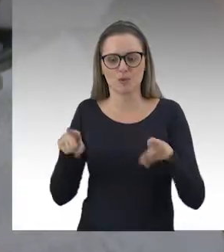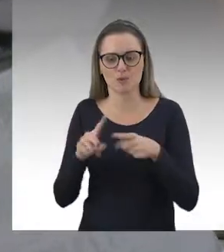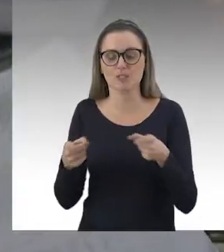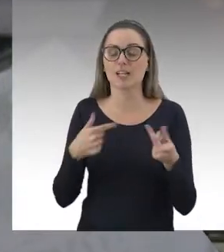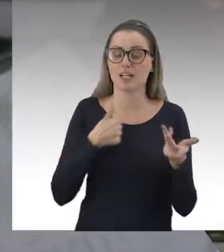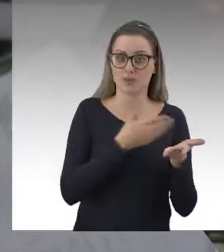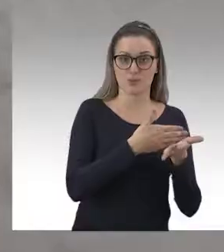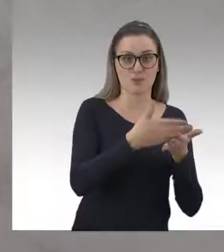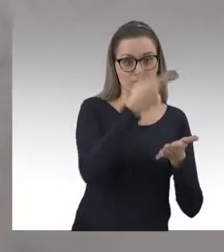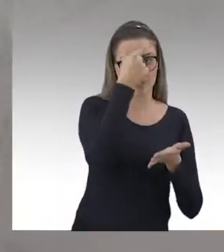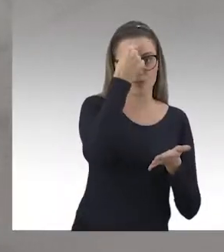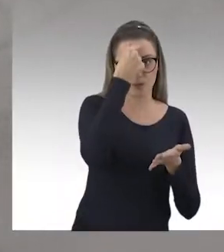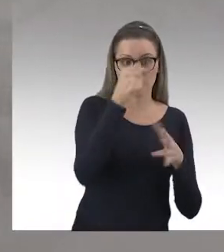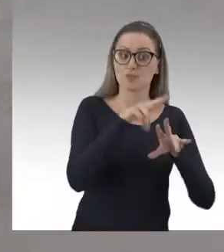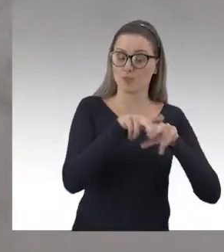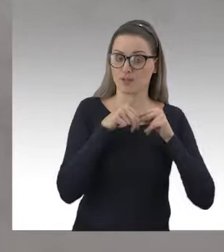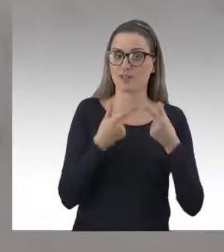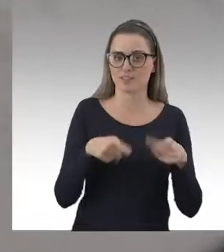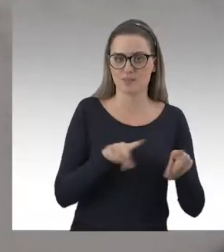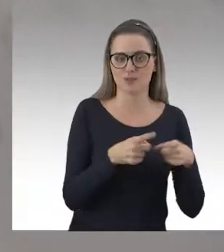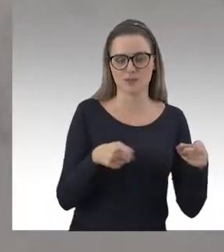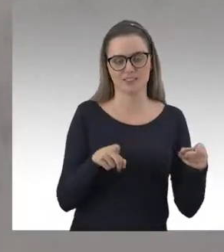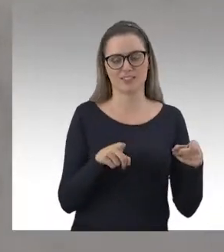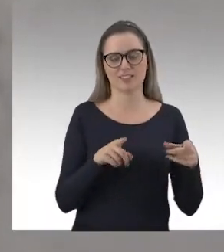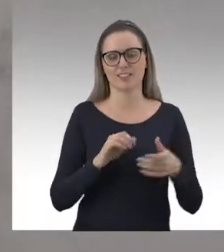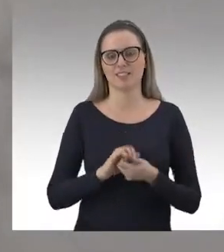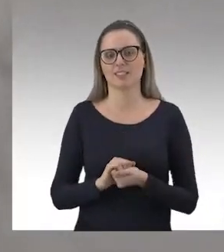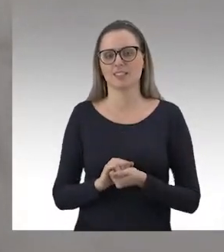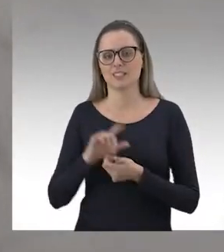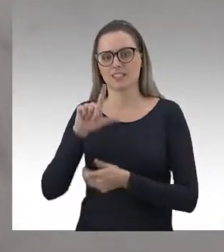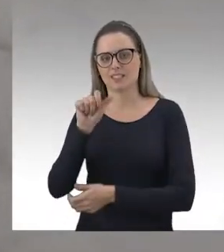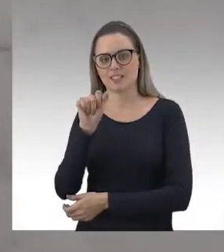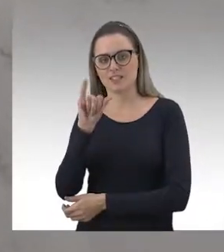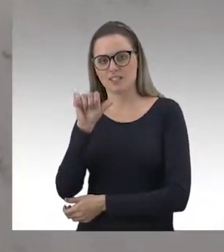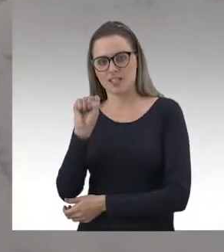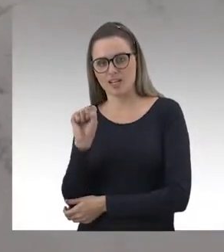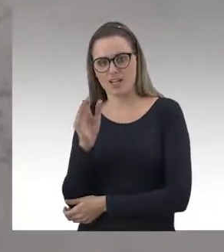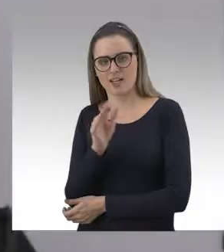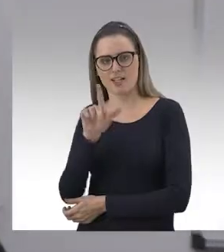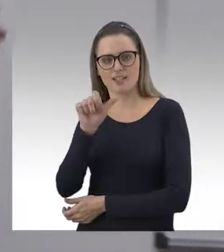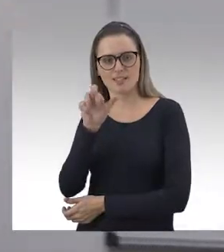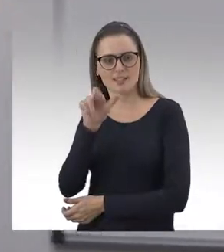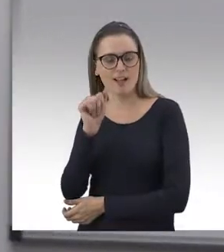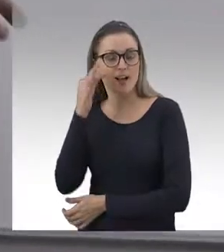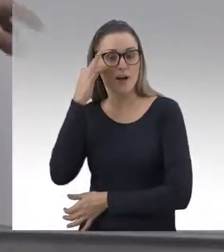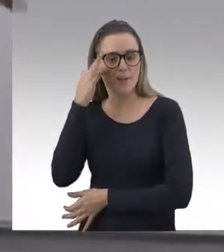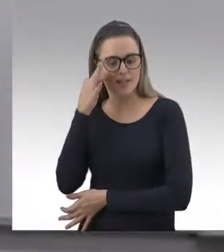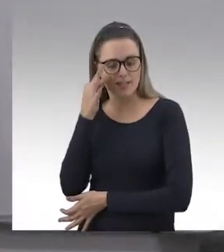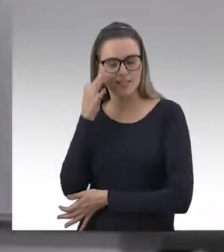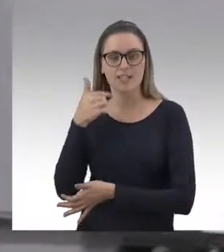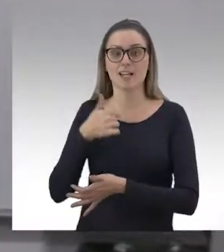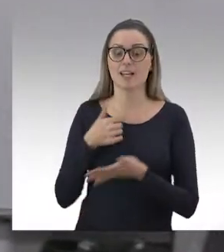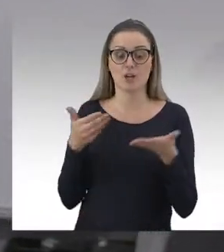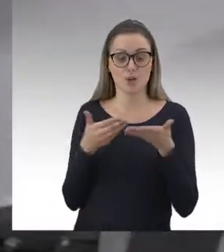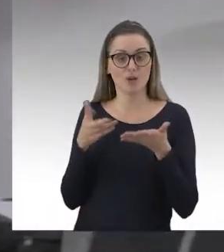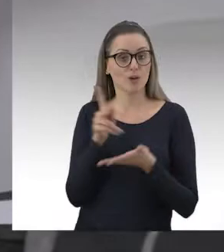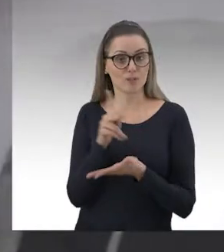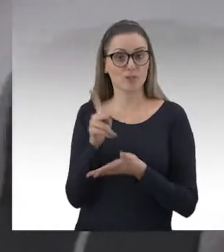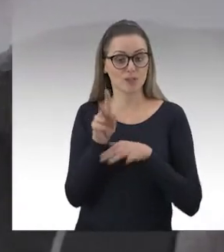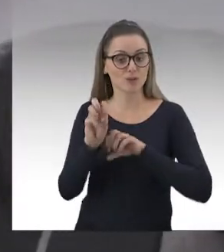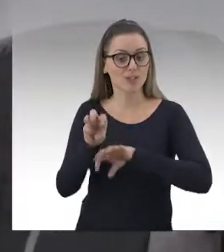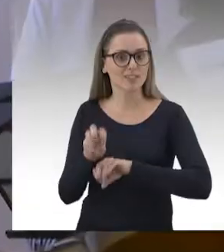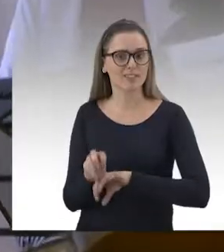faculdade agora por causa disso. Gabriel Luz, Laís, Lara, Leonardo Brito. E aqui agora eu já estou trabalhando como professor.